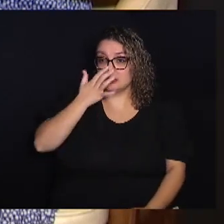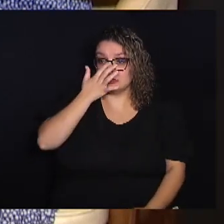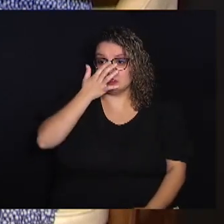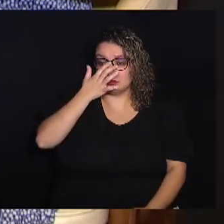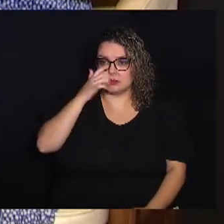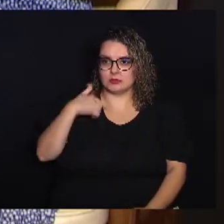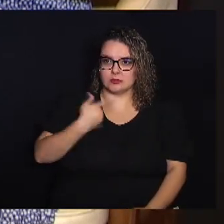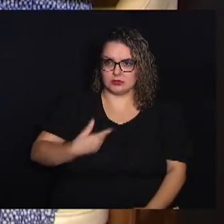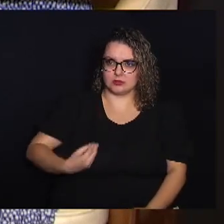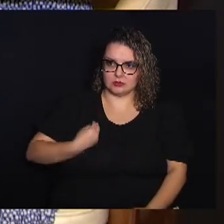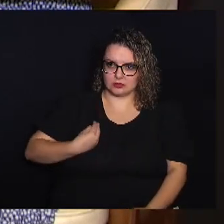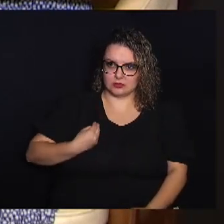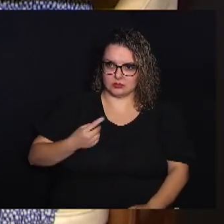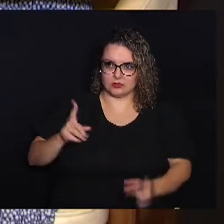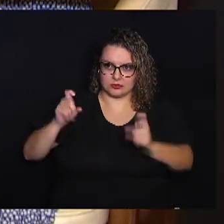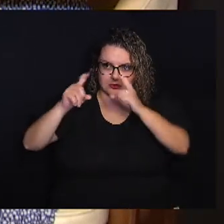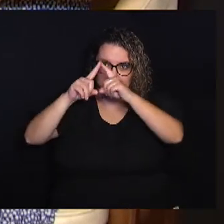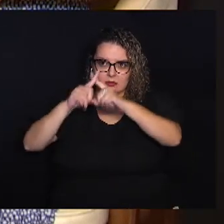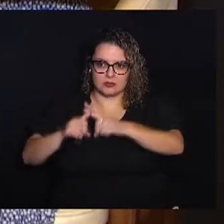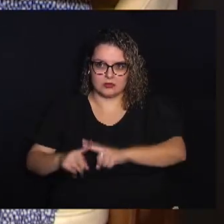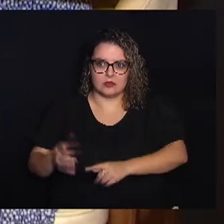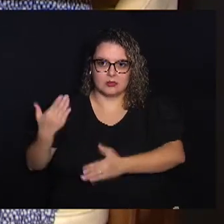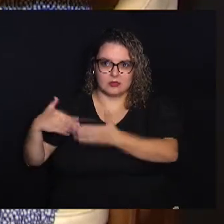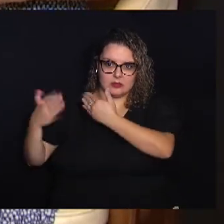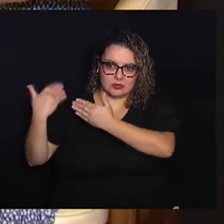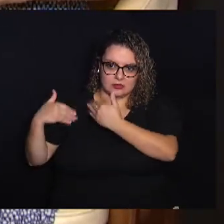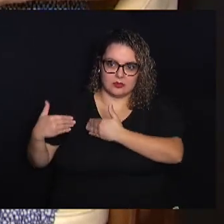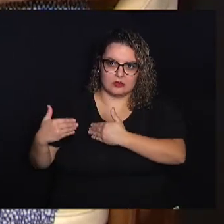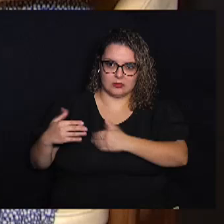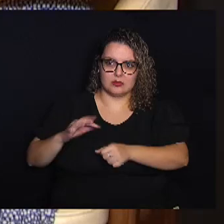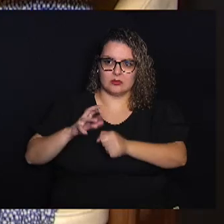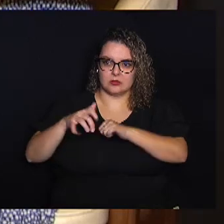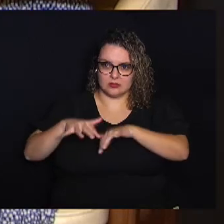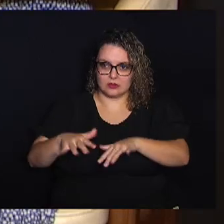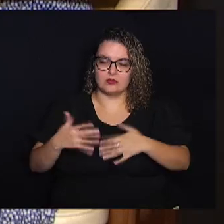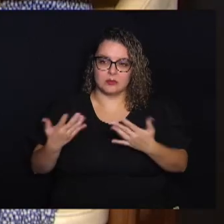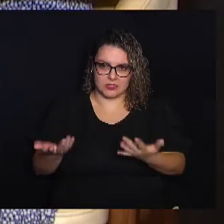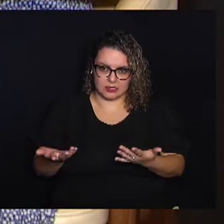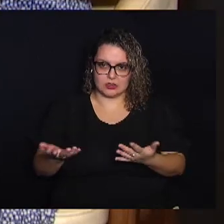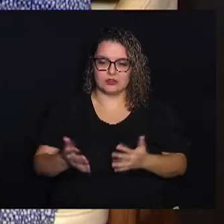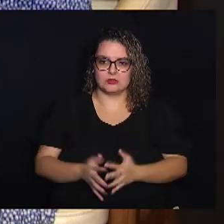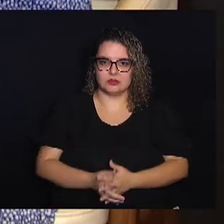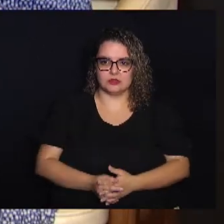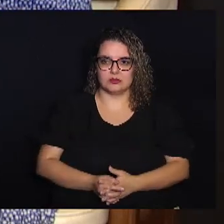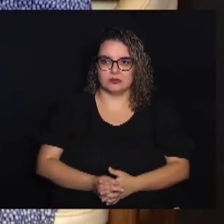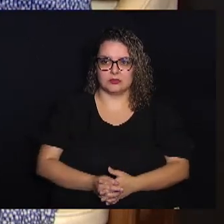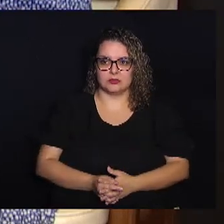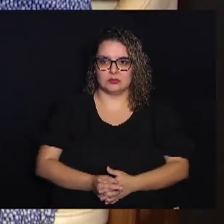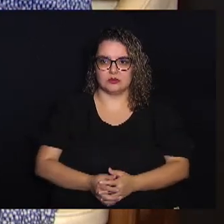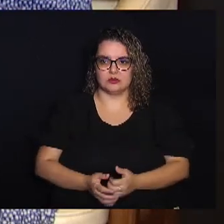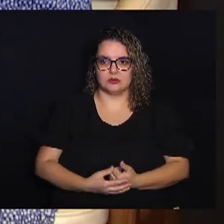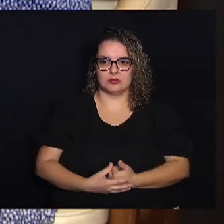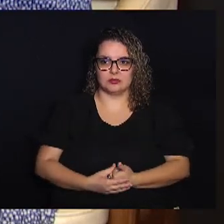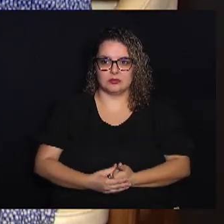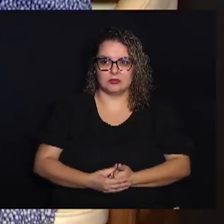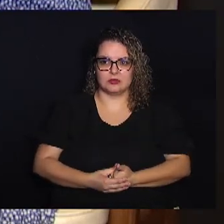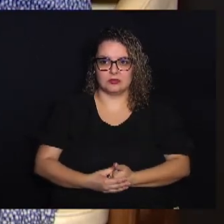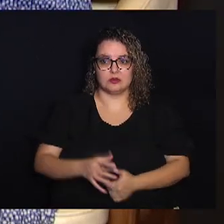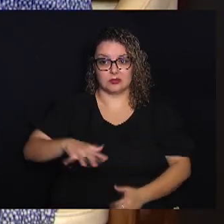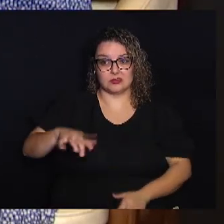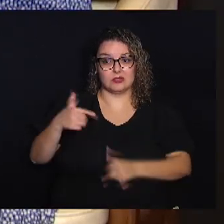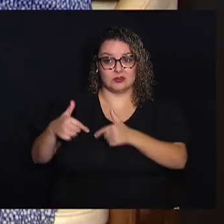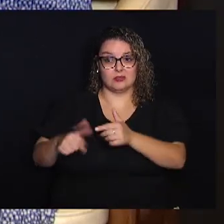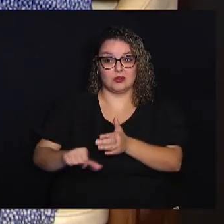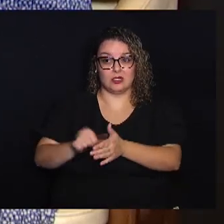gente viveu um momento muito desafiador há alguns anos com a questão da pandemia, né? Em que o nosso campo de trabalho